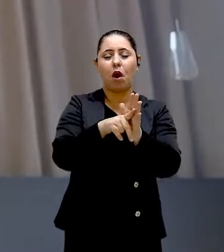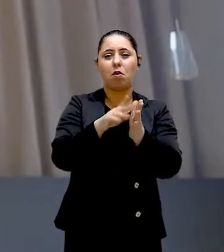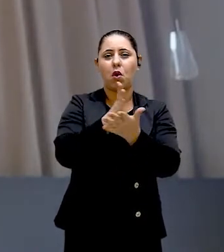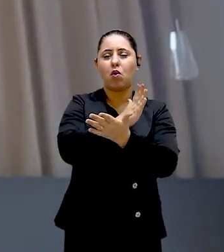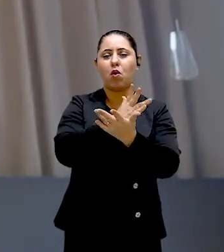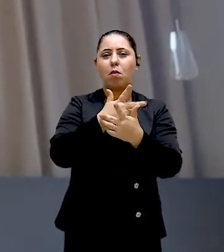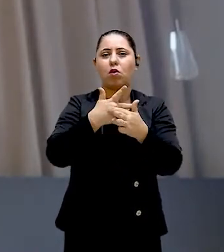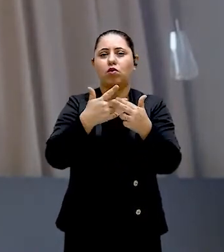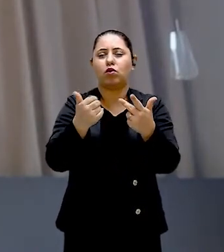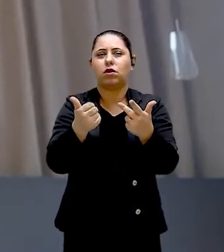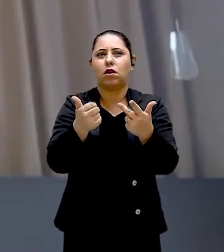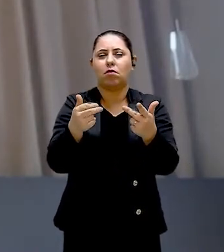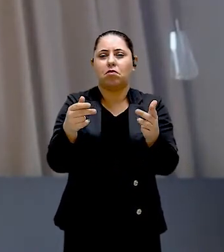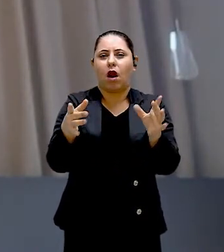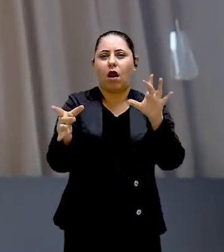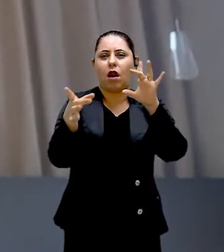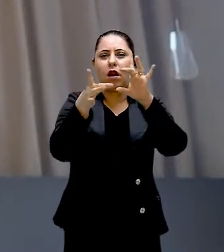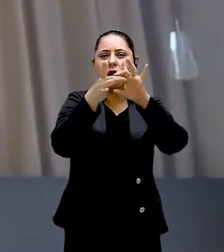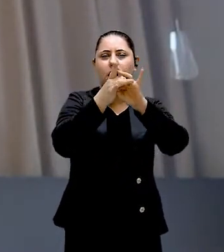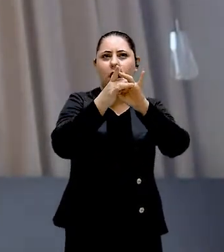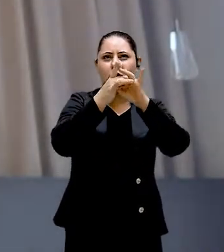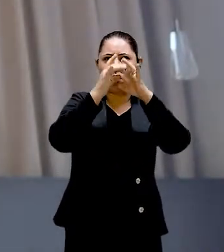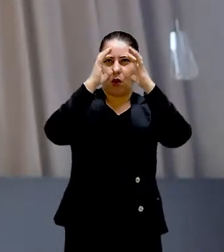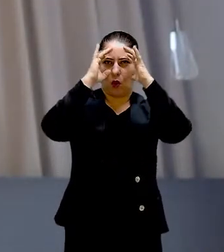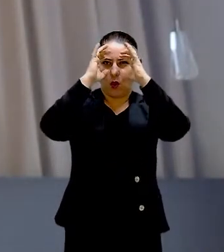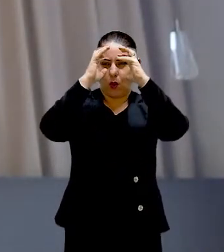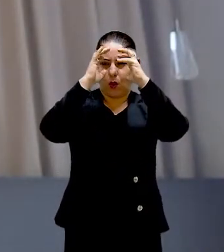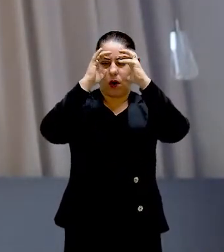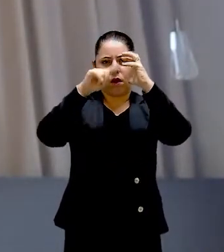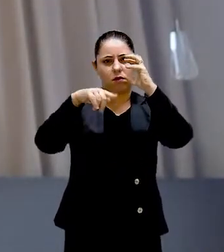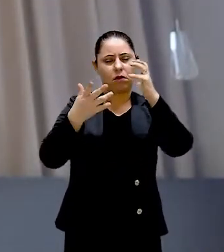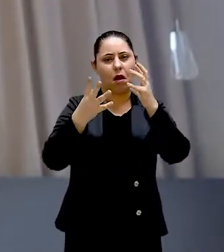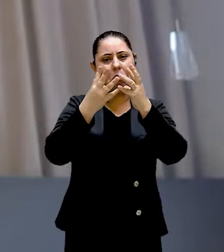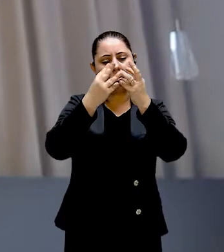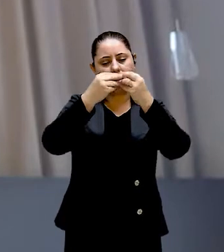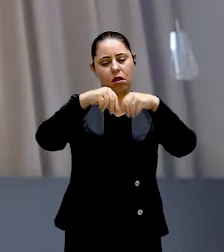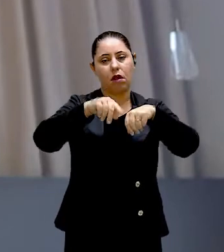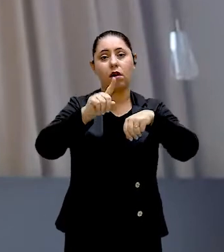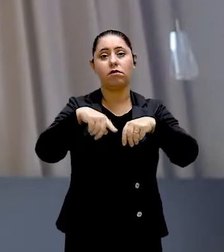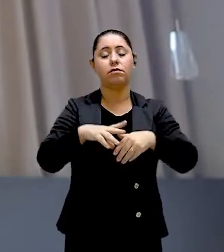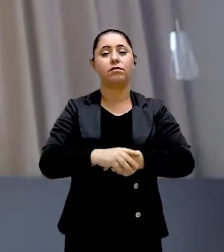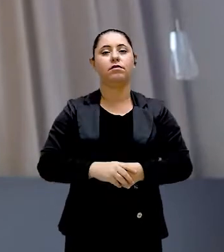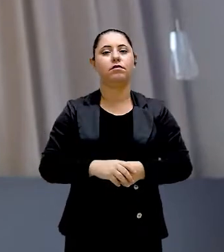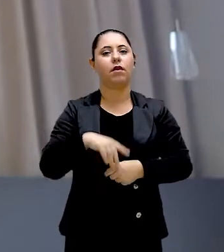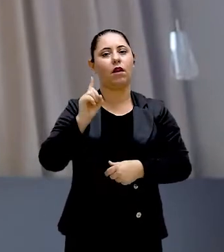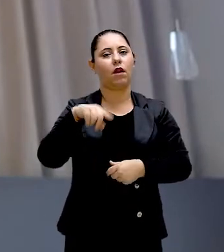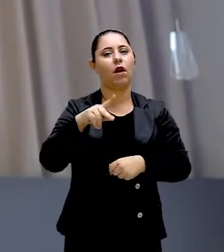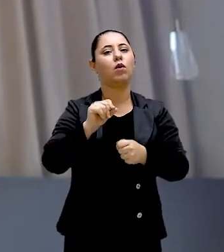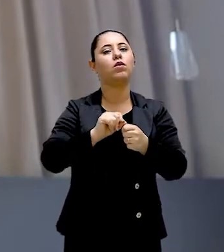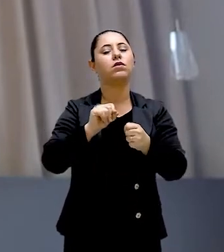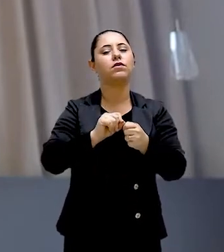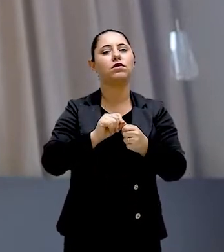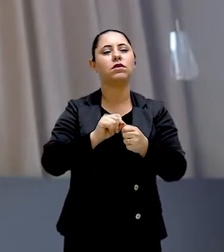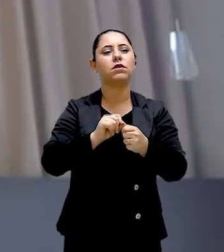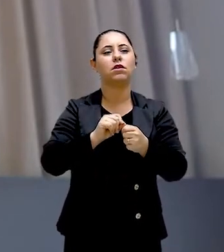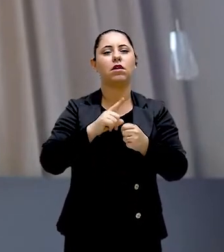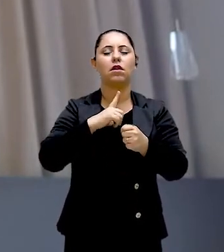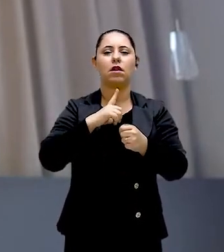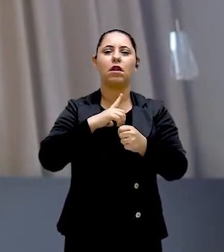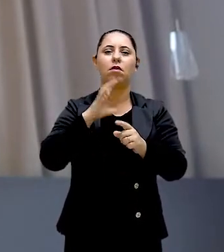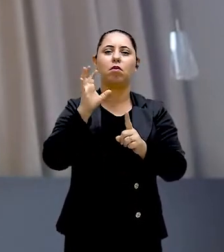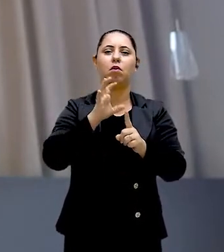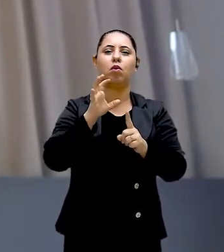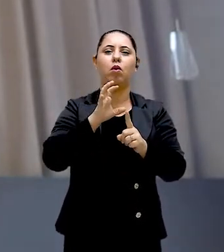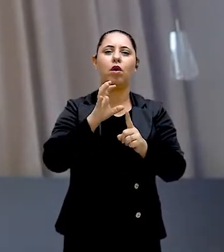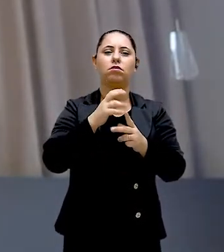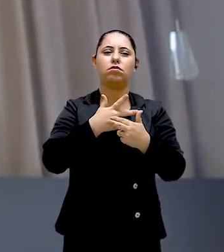possibilidade desse efeito ser causado por neurodegeneração. Então, é uma espécie que tem aplicações dentro de várias